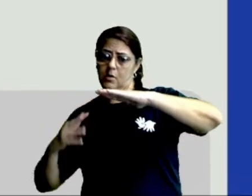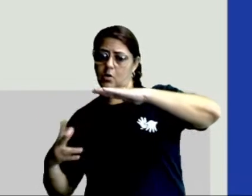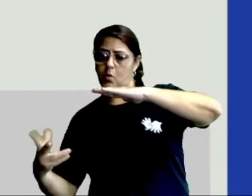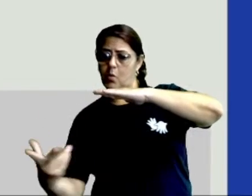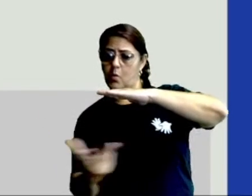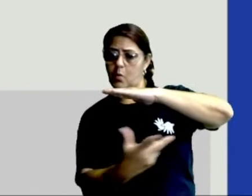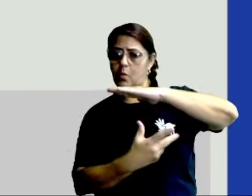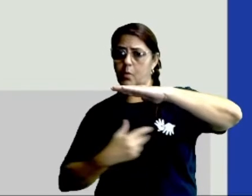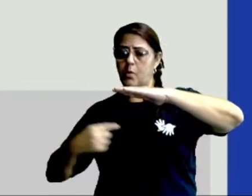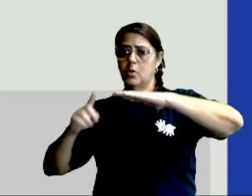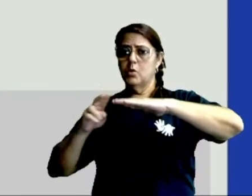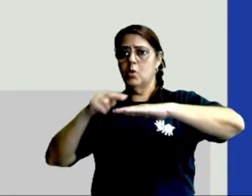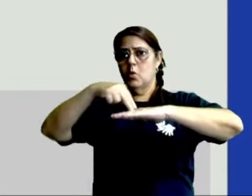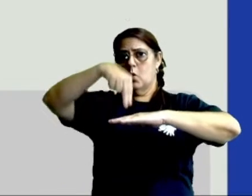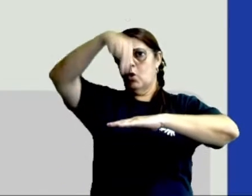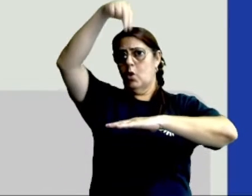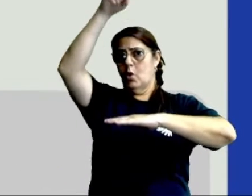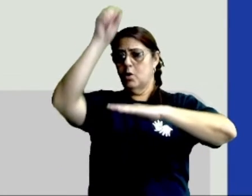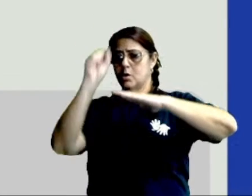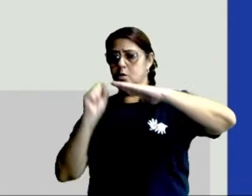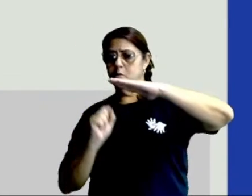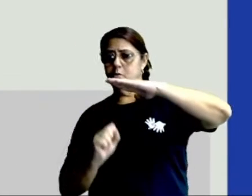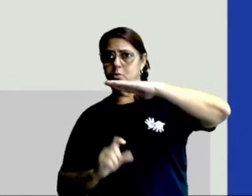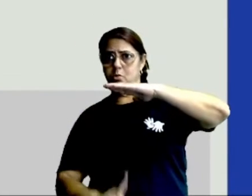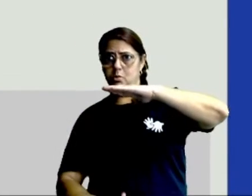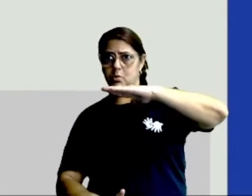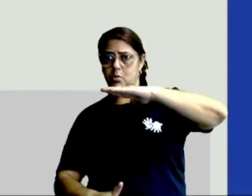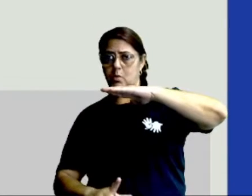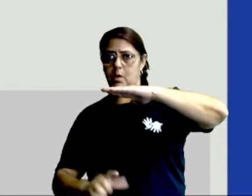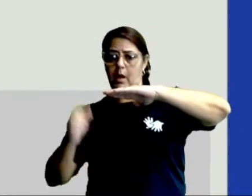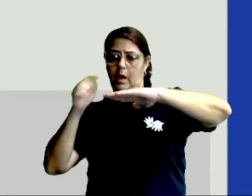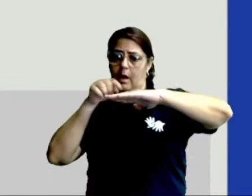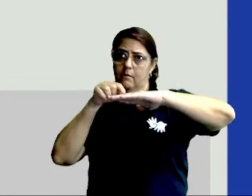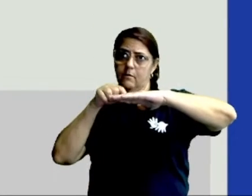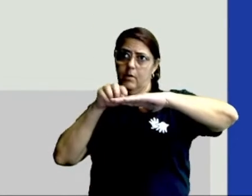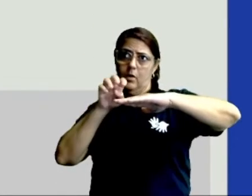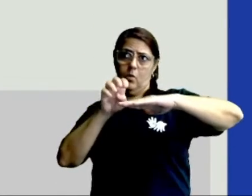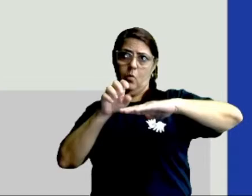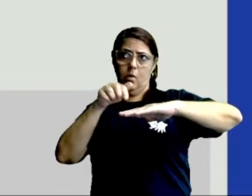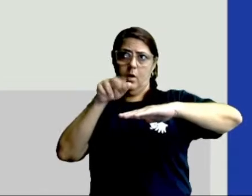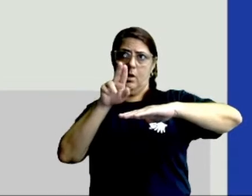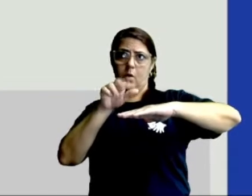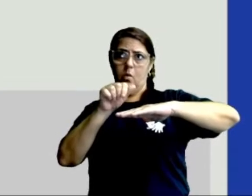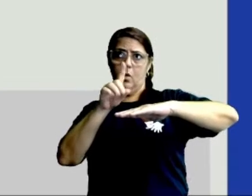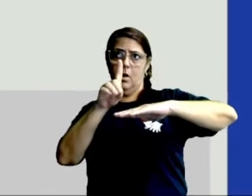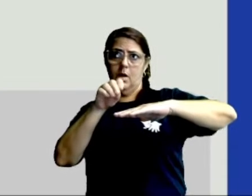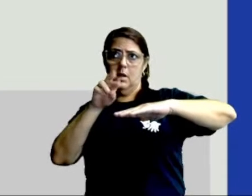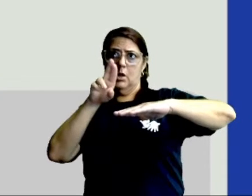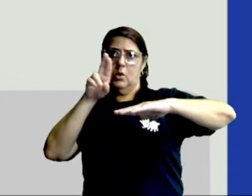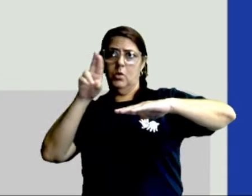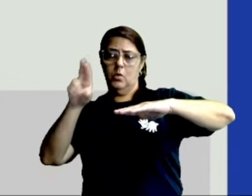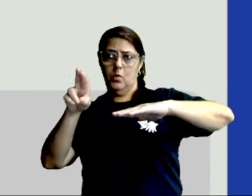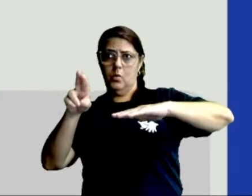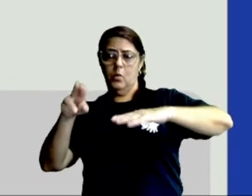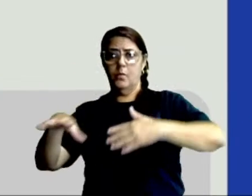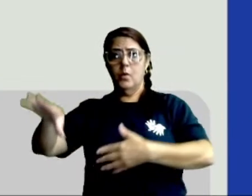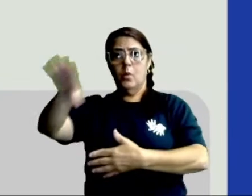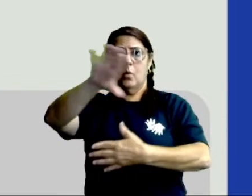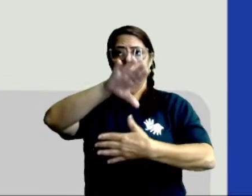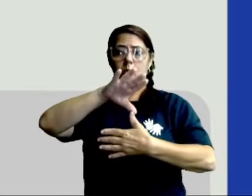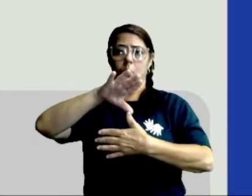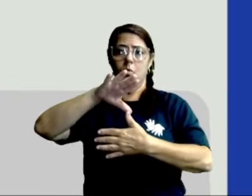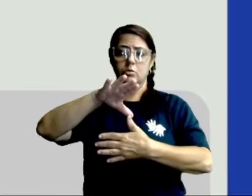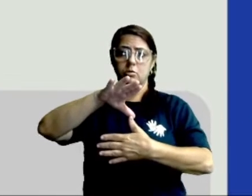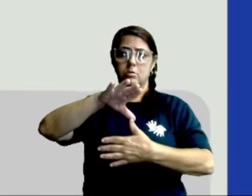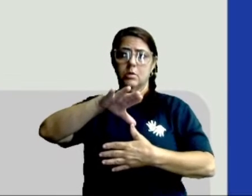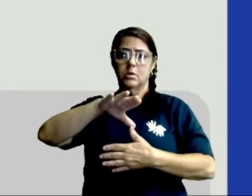em dois hemisférios, o hemisfério norte e o hemisfério sul. Então, o continente